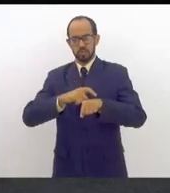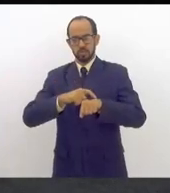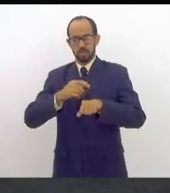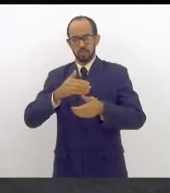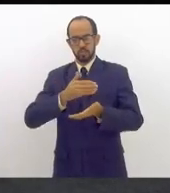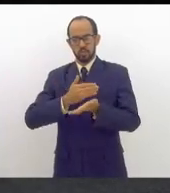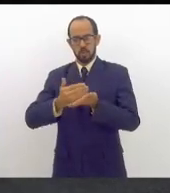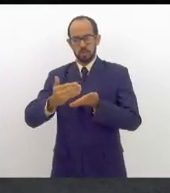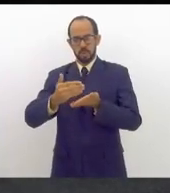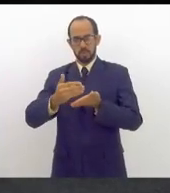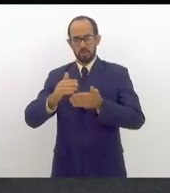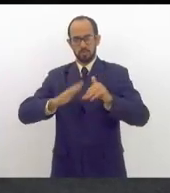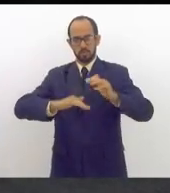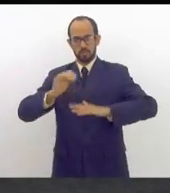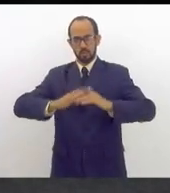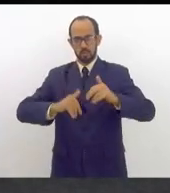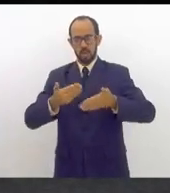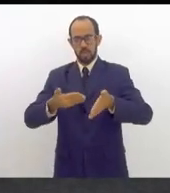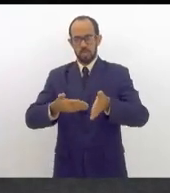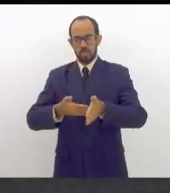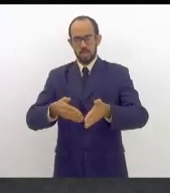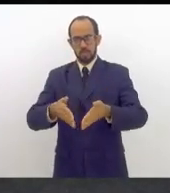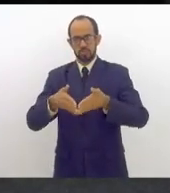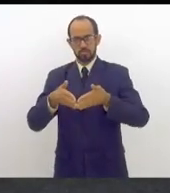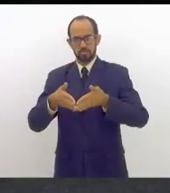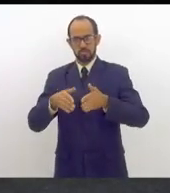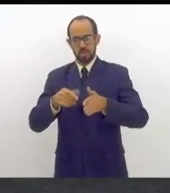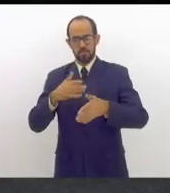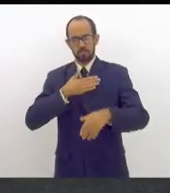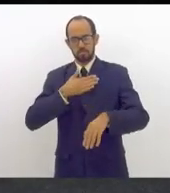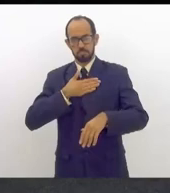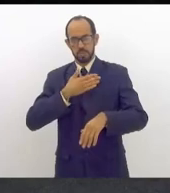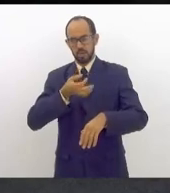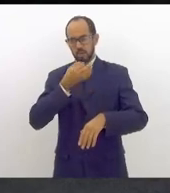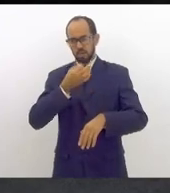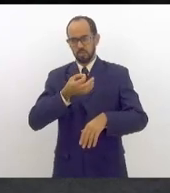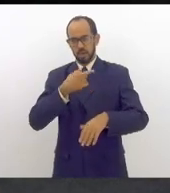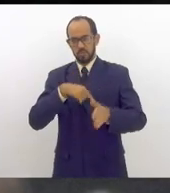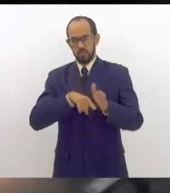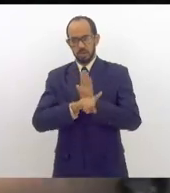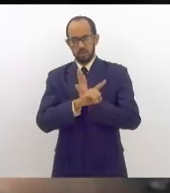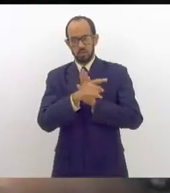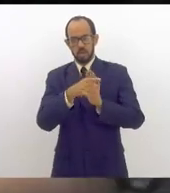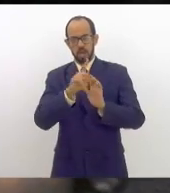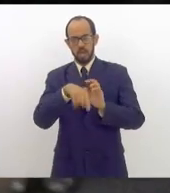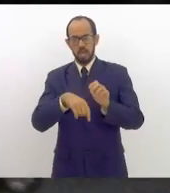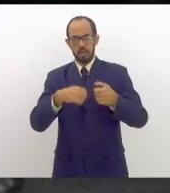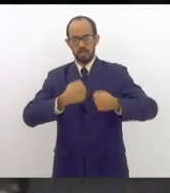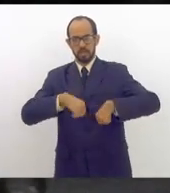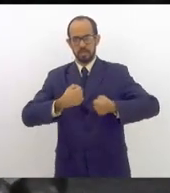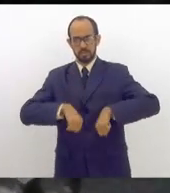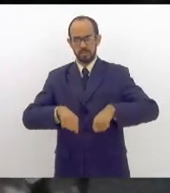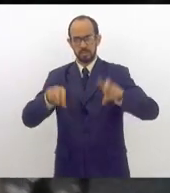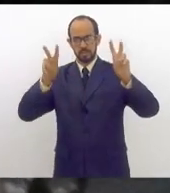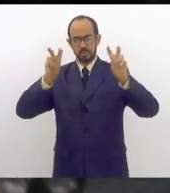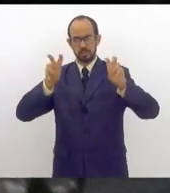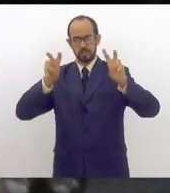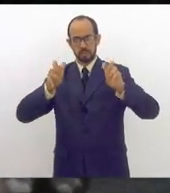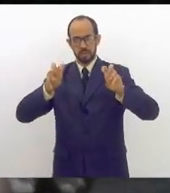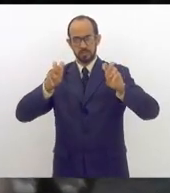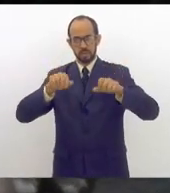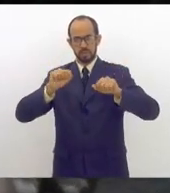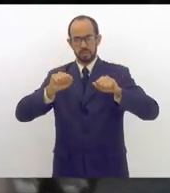da carreira até o licenciamento. Então, a minha única ponderação é a necessidade desse tema ter sido discutido